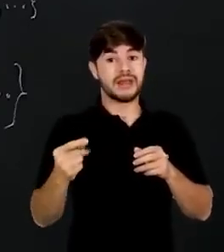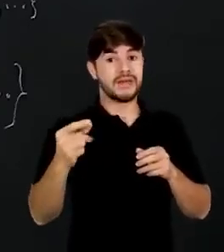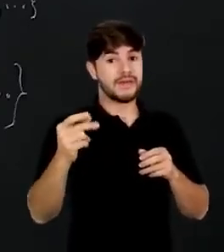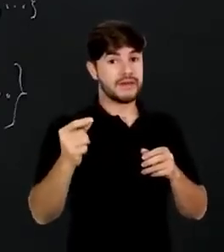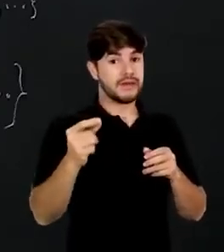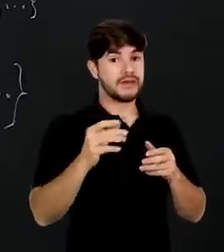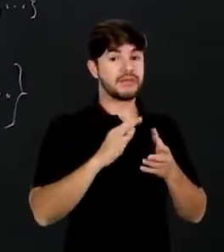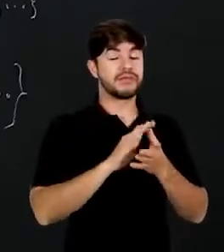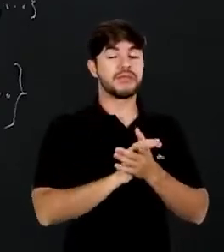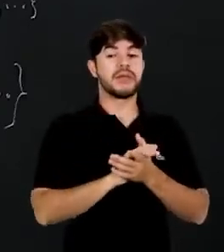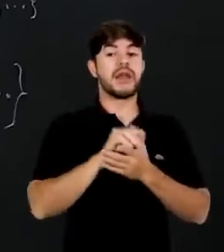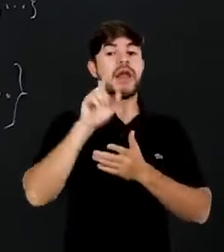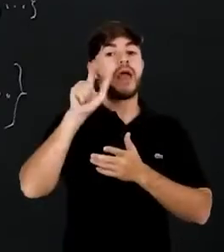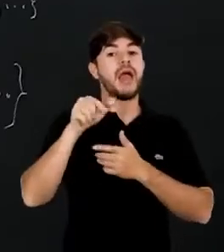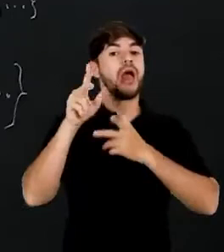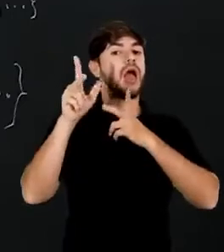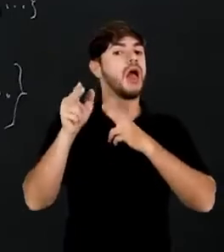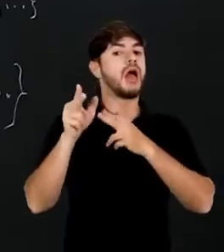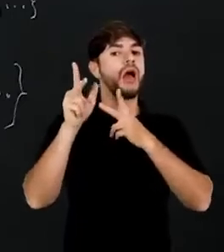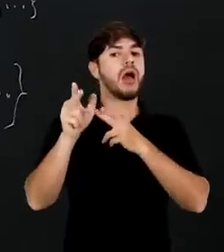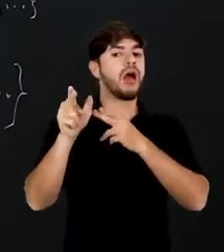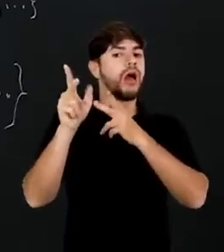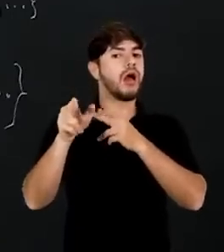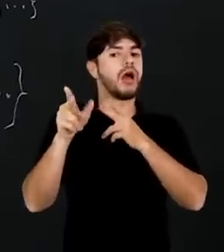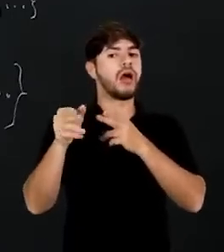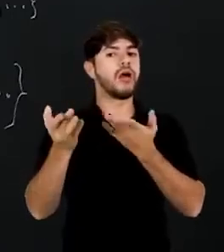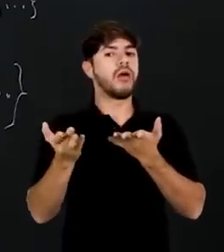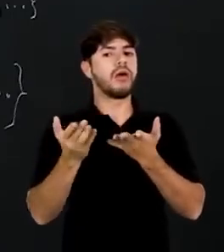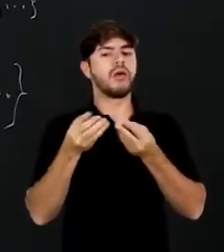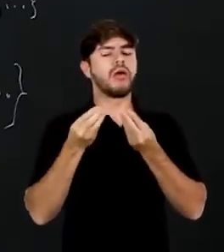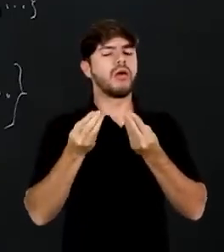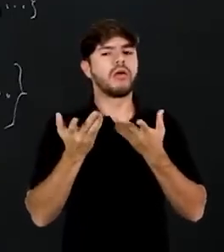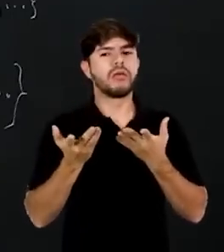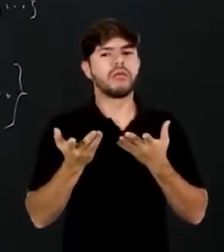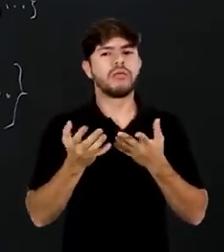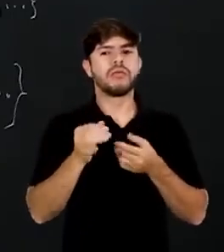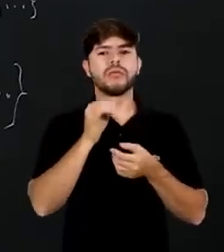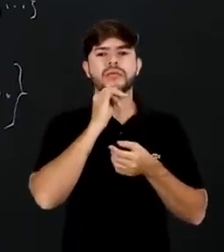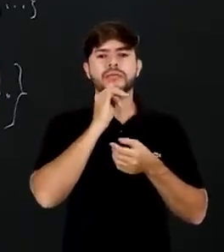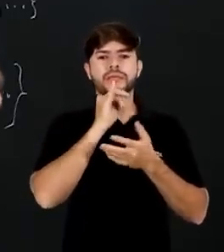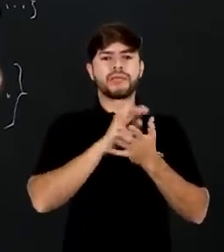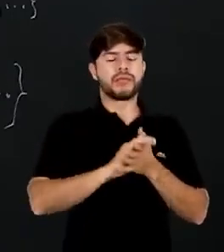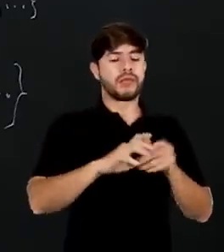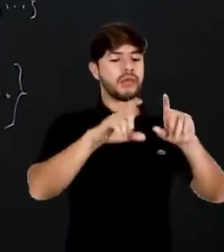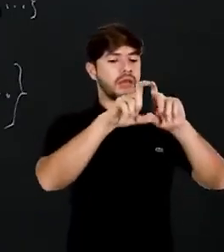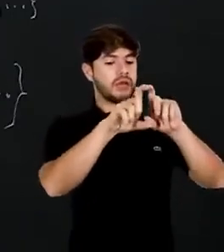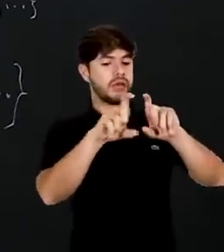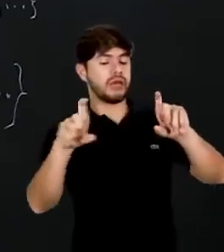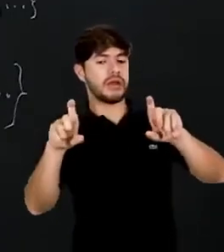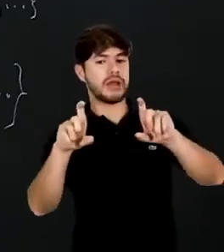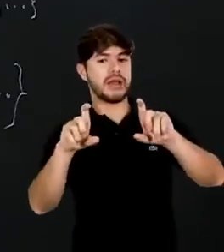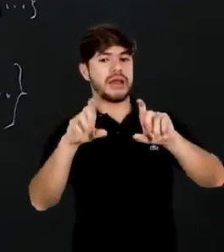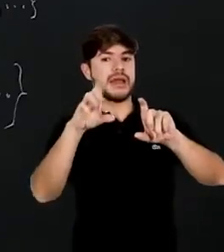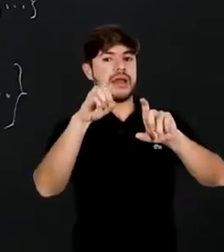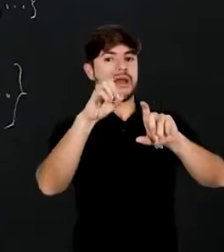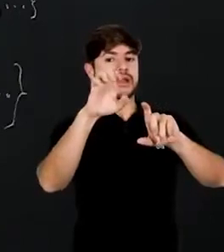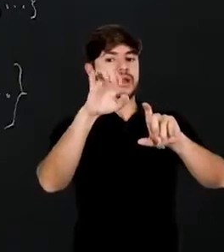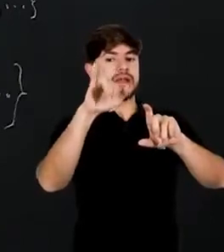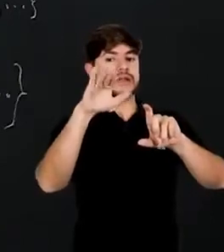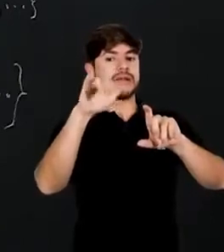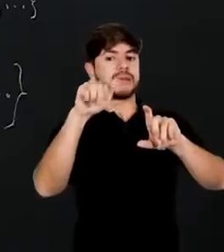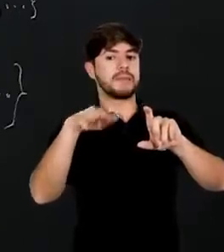ela sempre é a mesma. E essa parte decimal infinita, a gente chama de